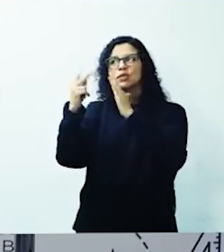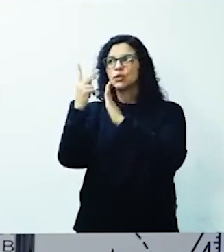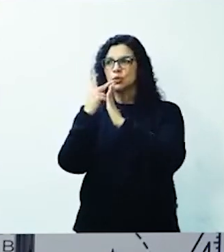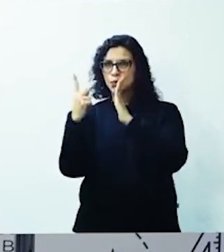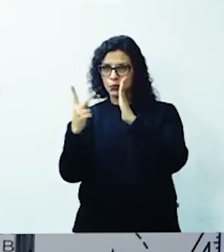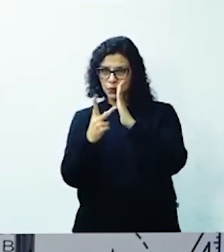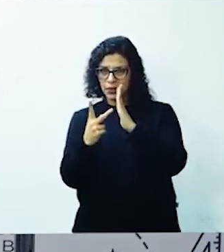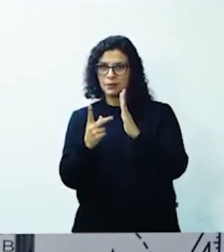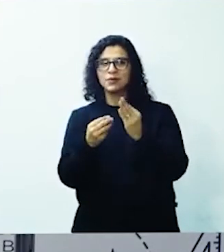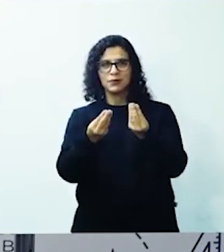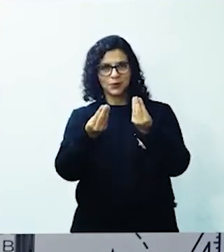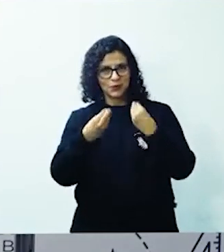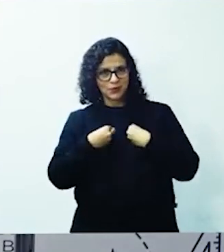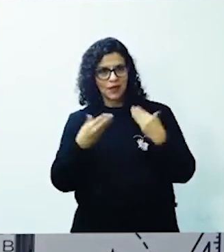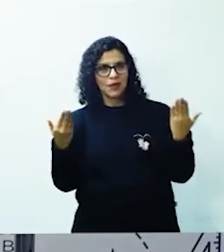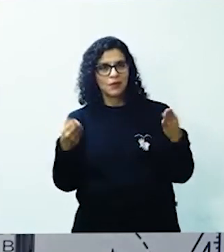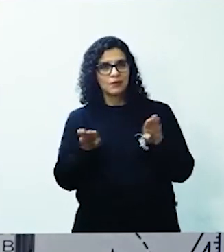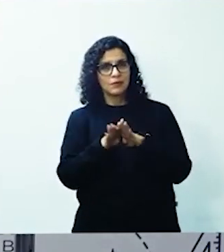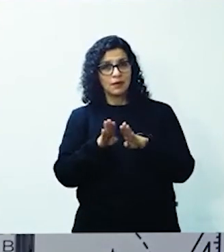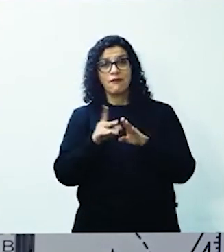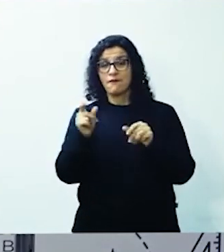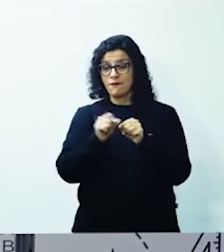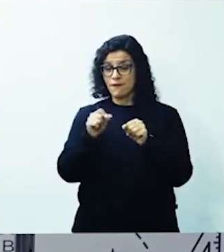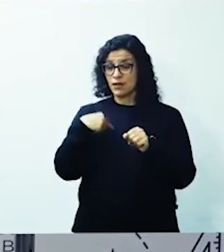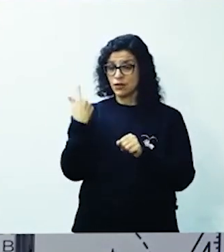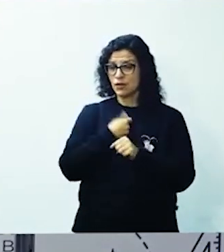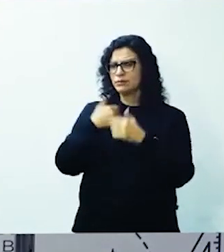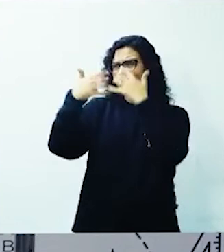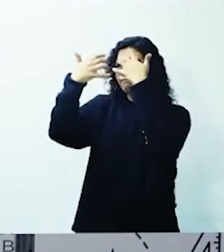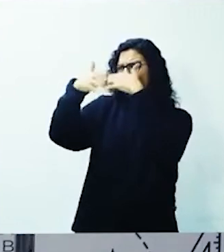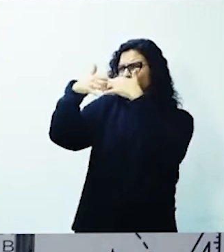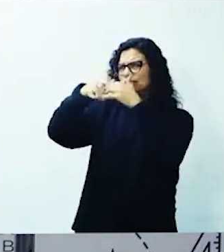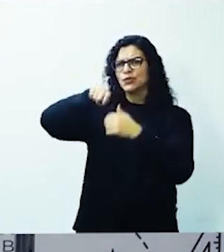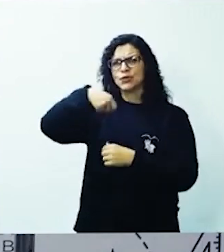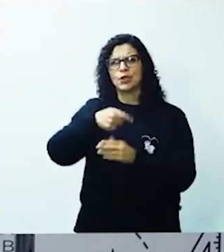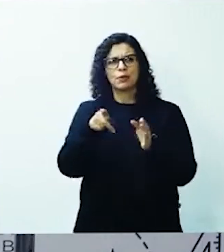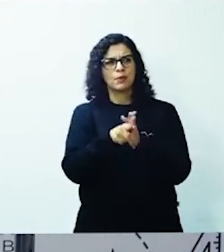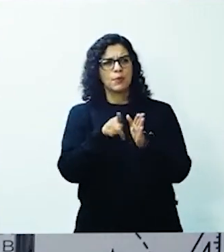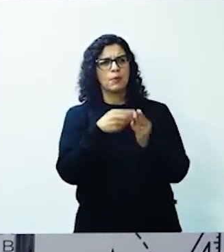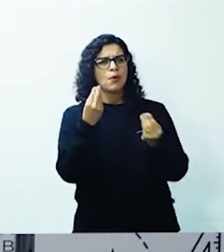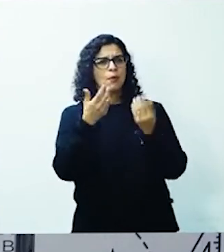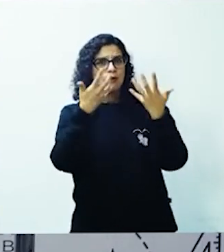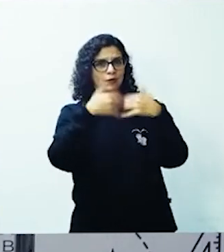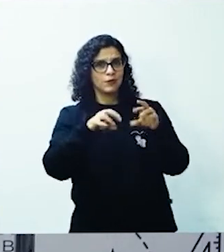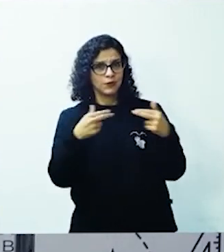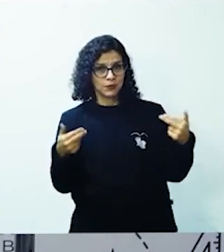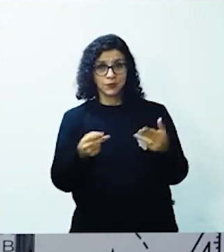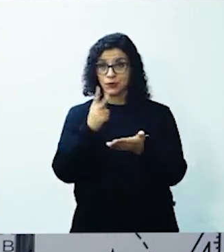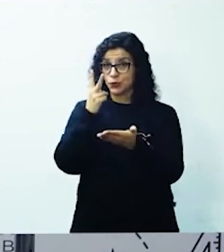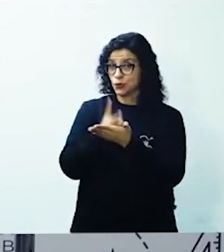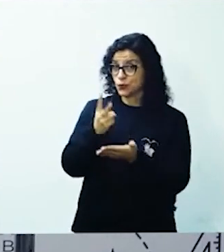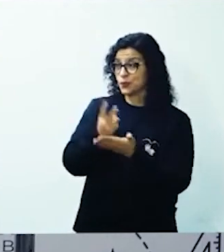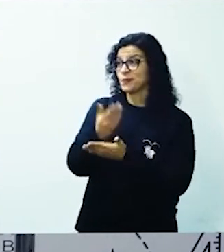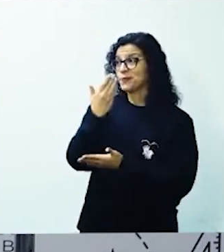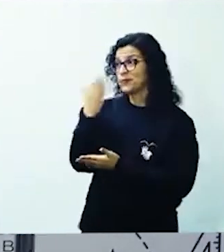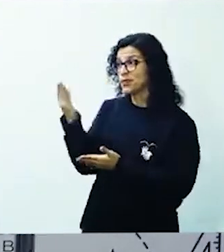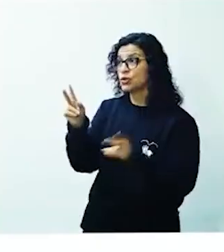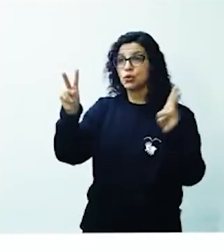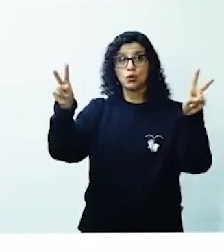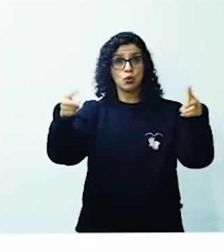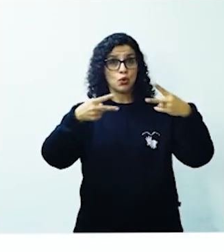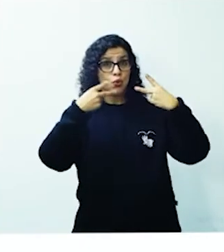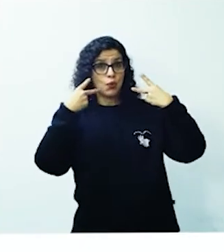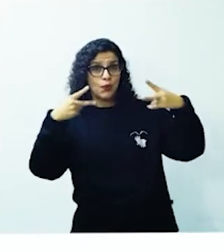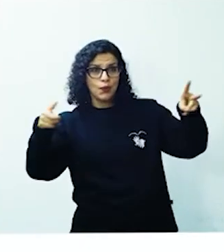poema nos permite a gente refletir a esse respeito. E continuando, o vento que às